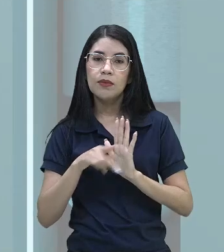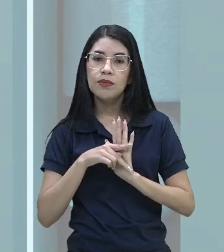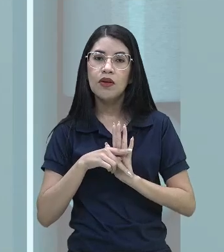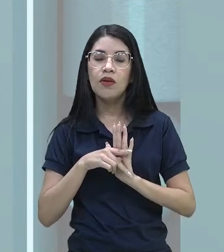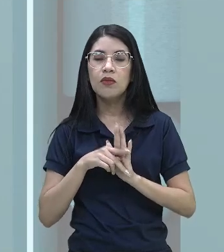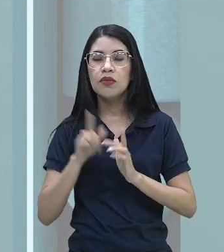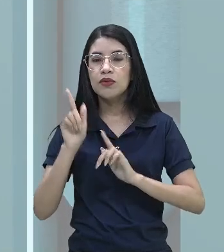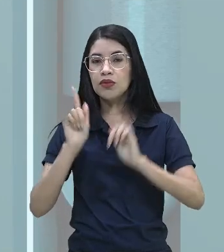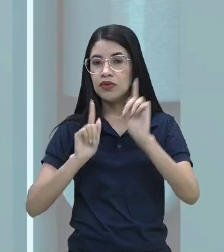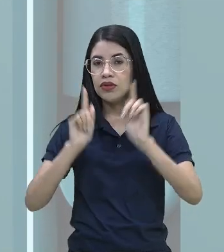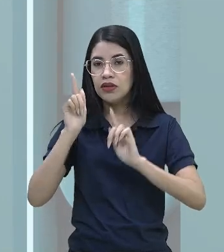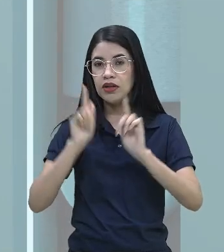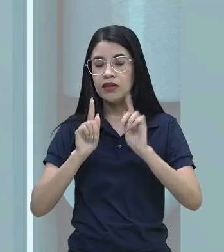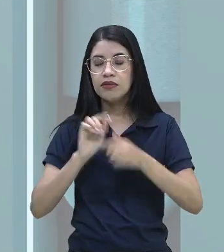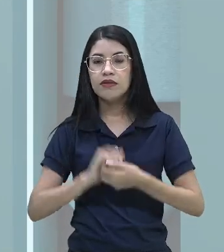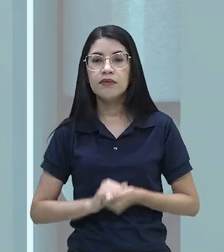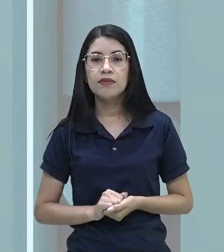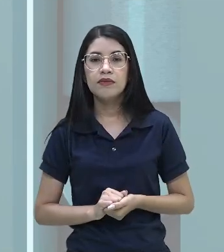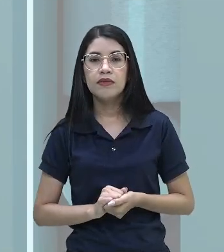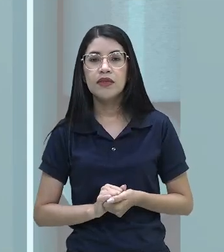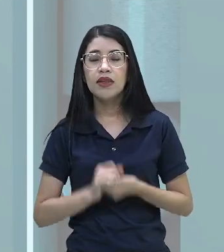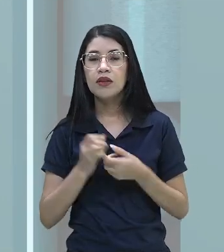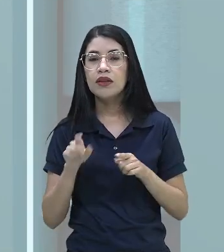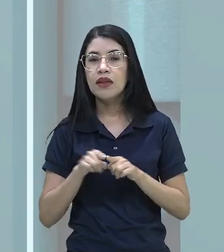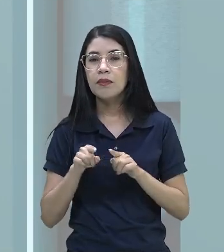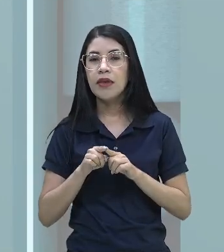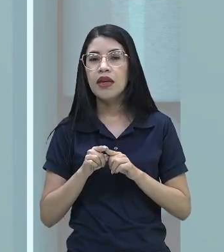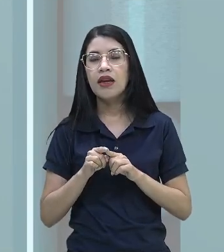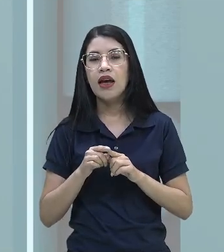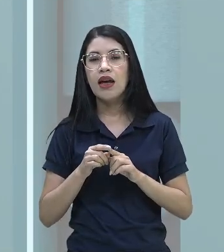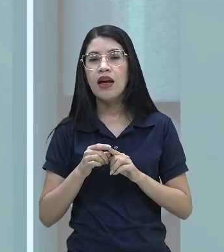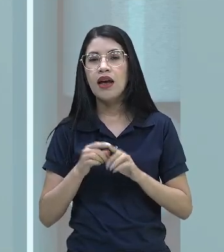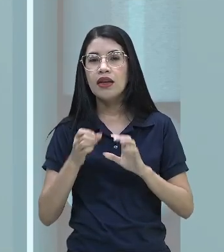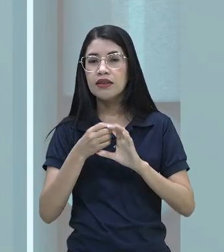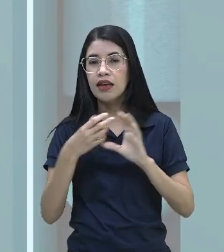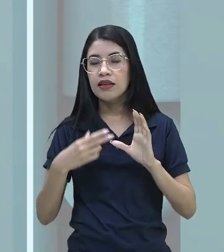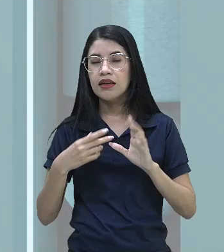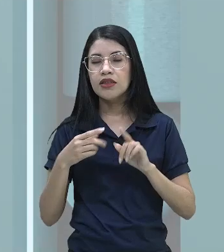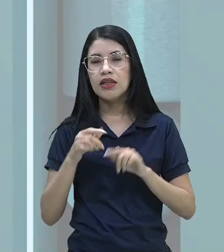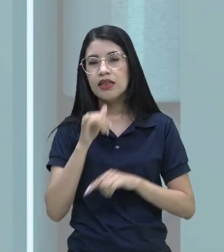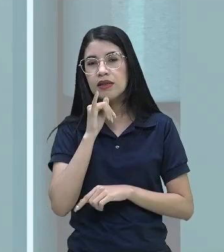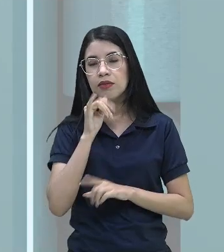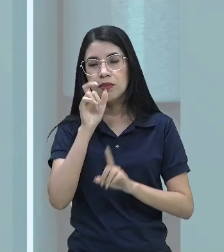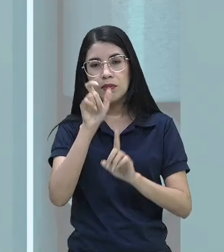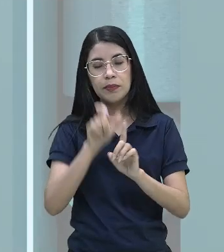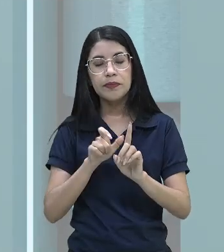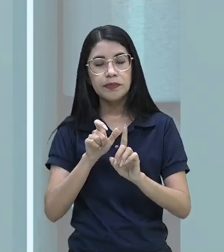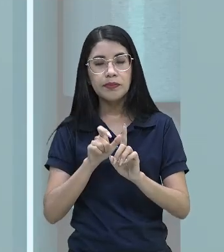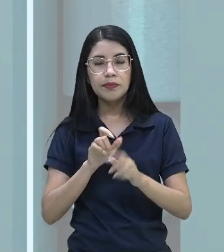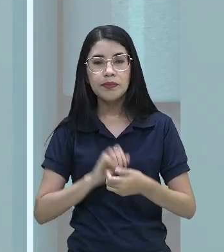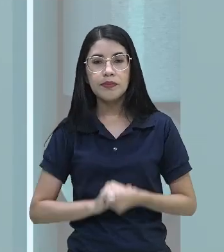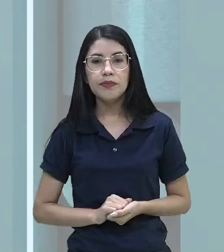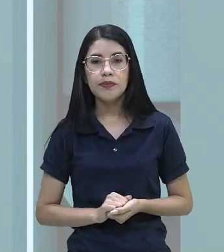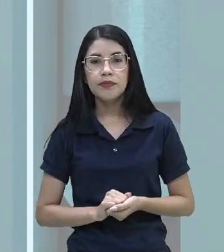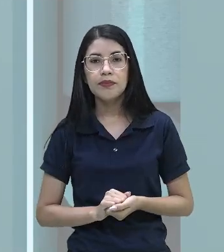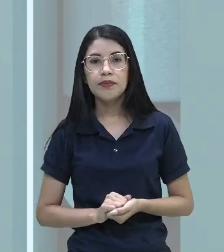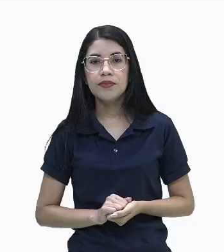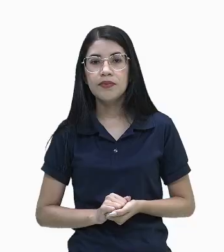nos gestos e, como nós falamos, a caracterização ela é muito marcante nesse tipo de teatro,